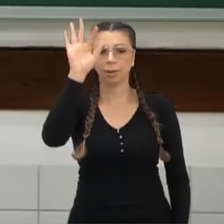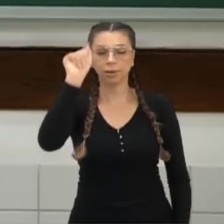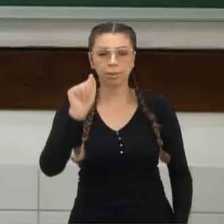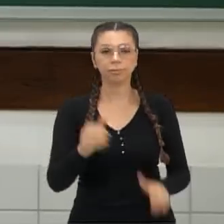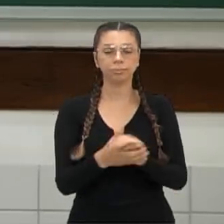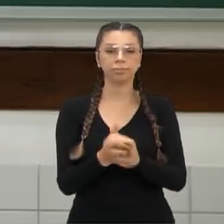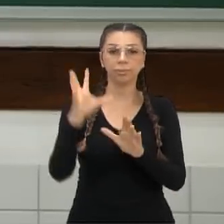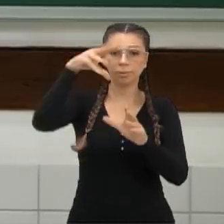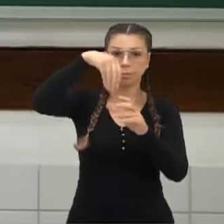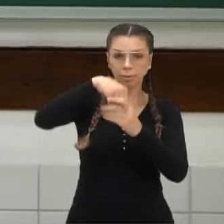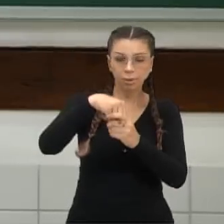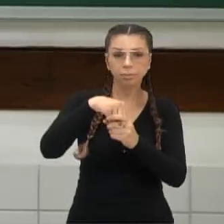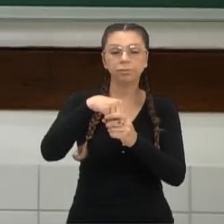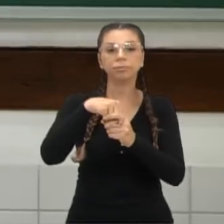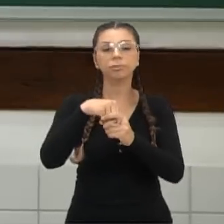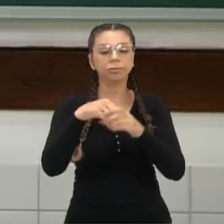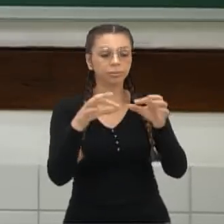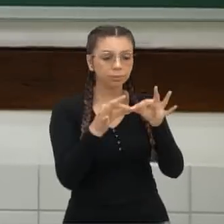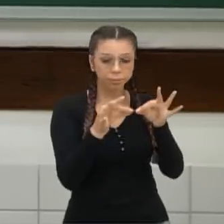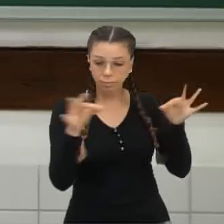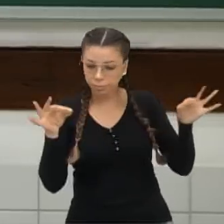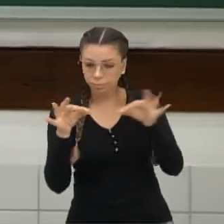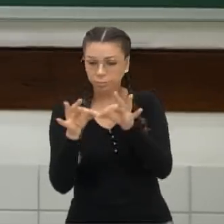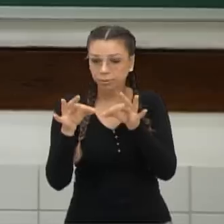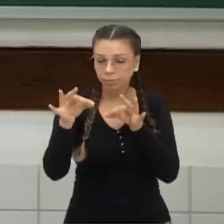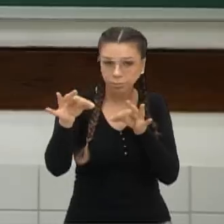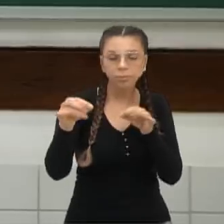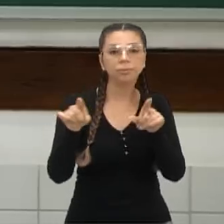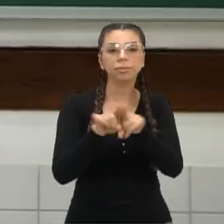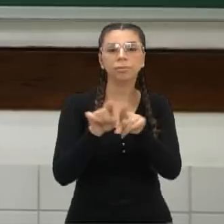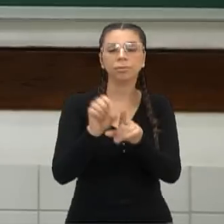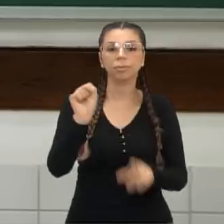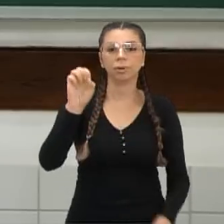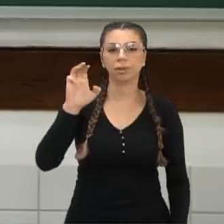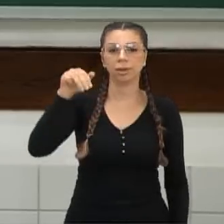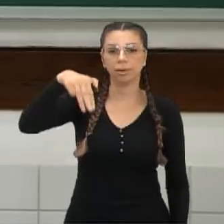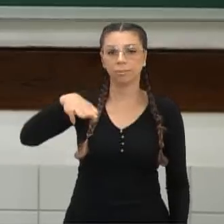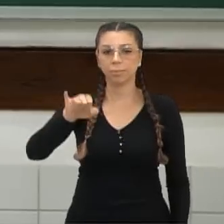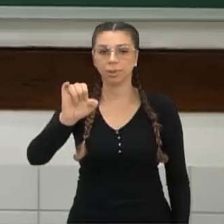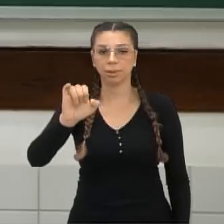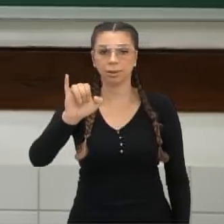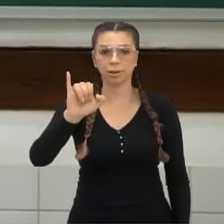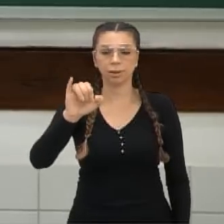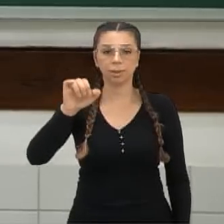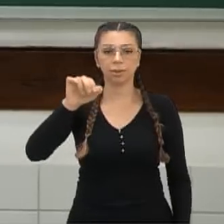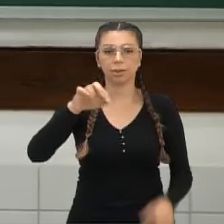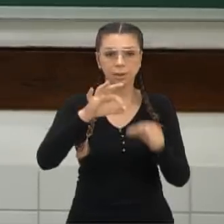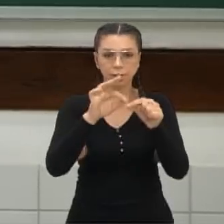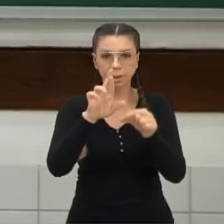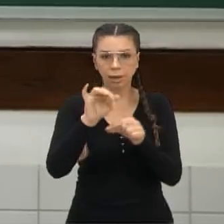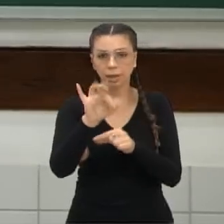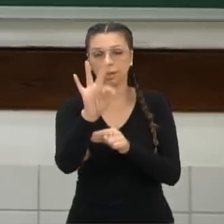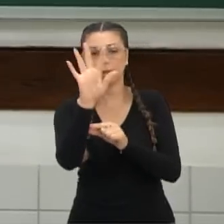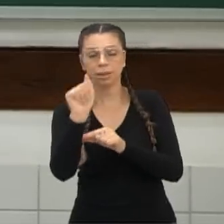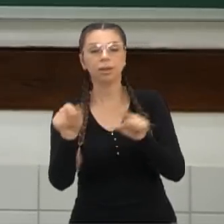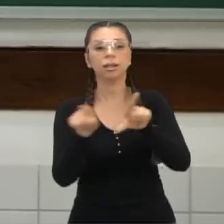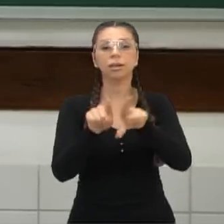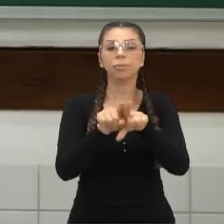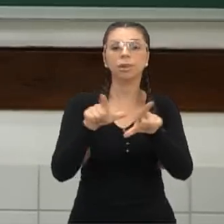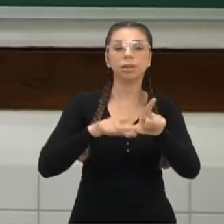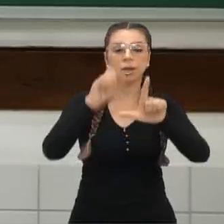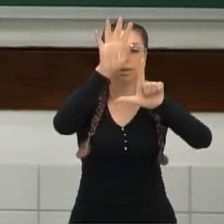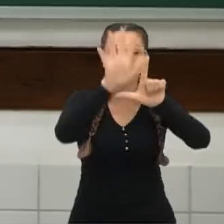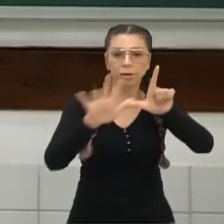dividir em semirreta e segmento de reta. E nós temos o plano. Muito bem. E mais lá